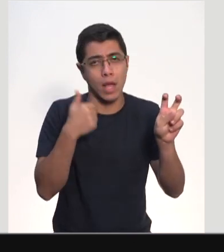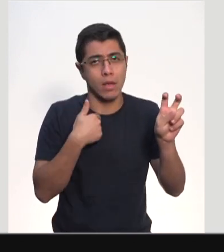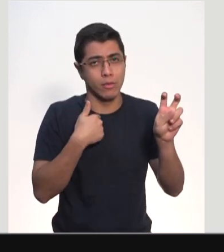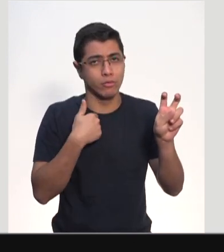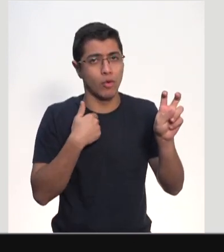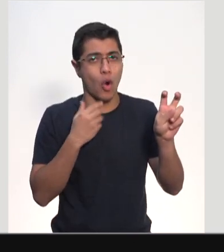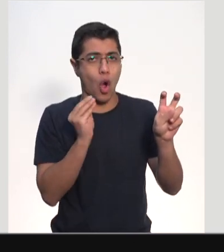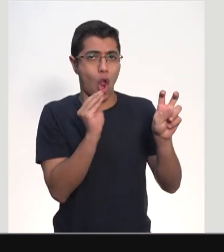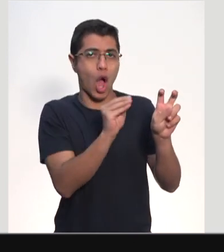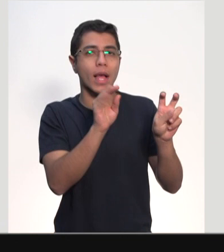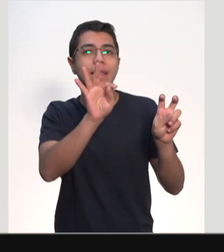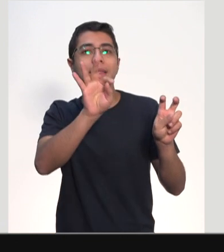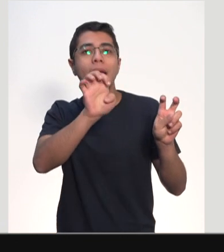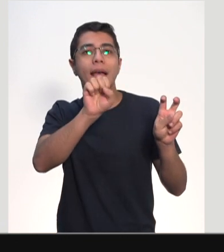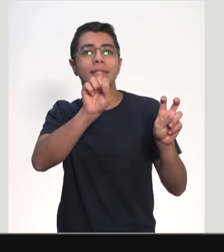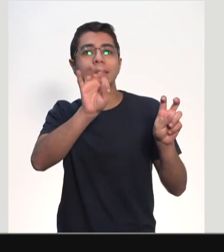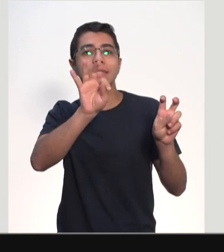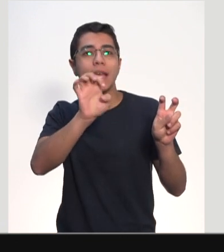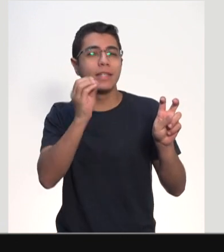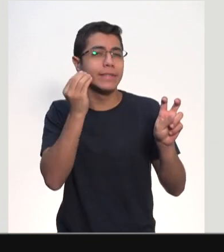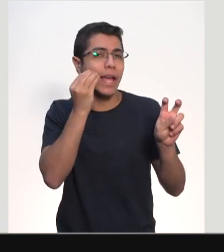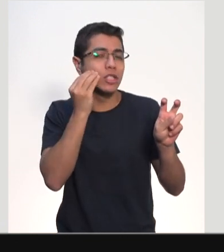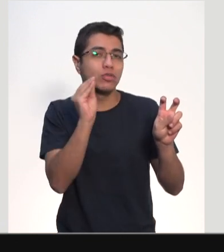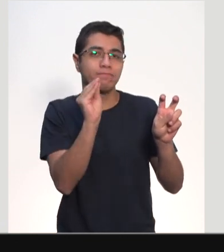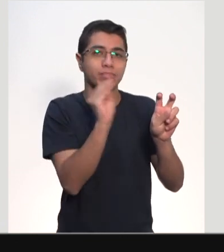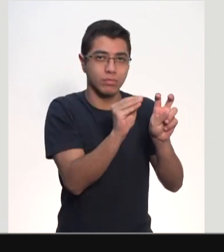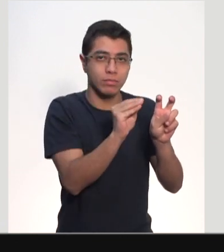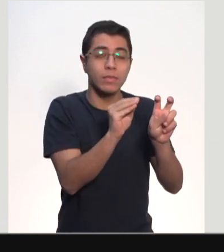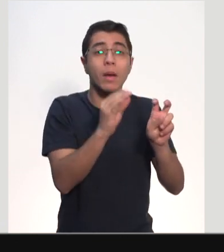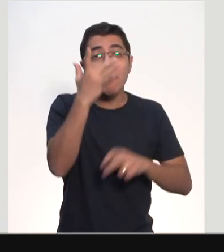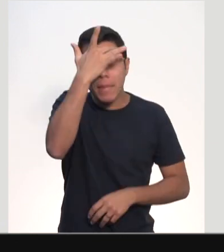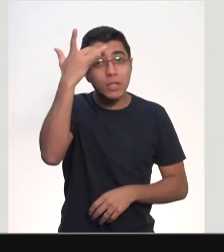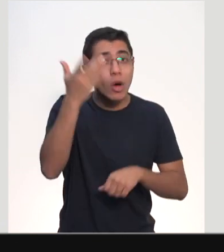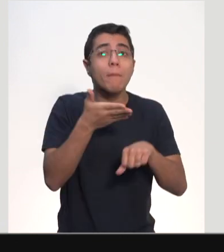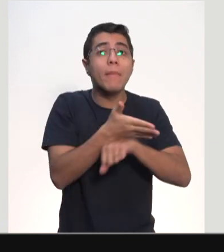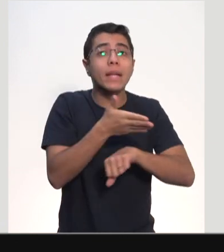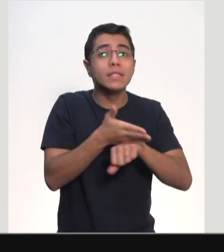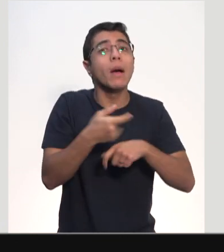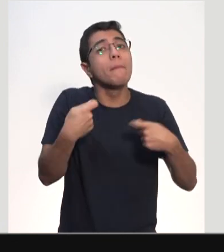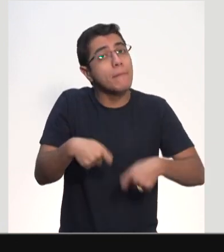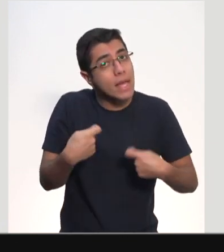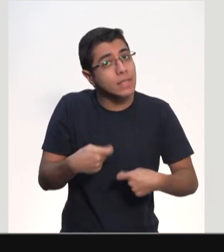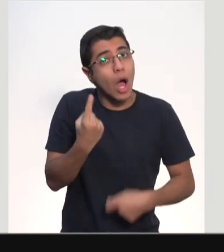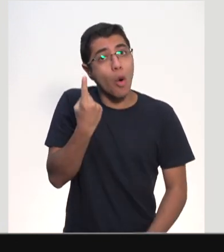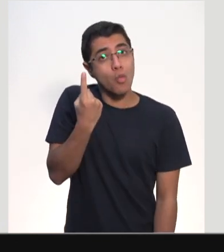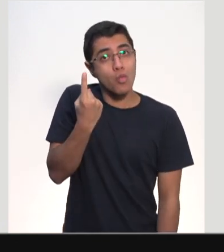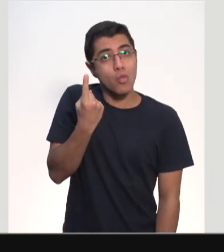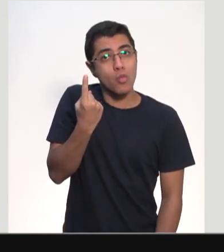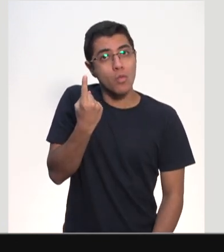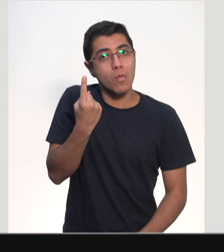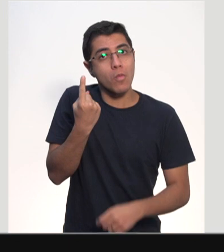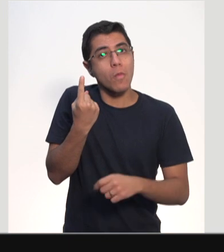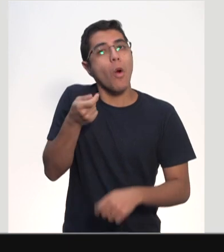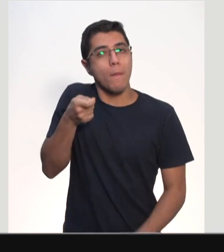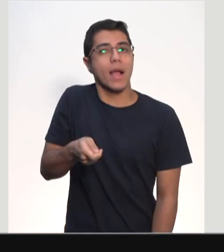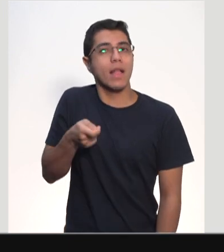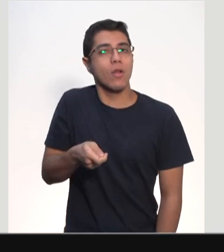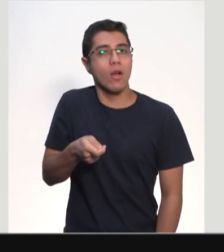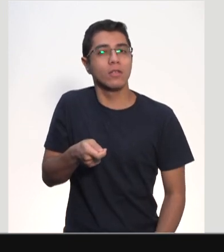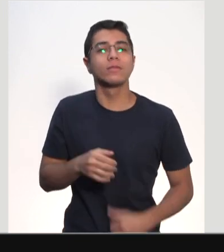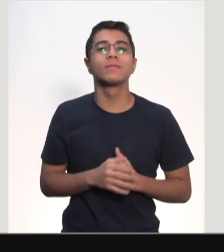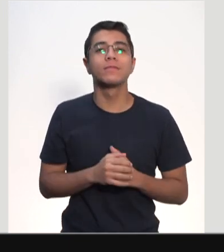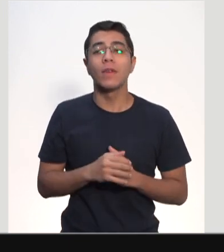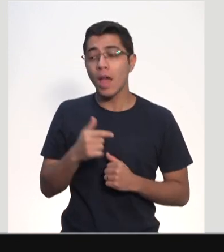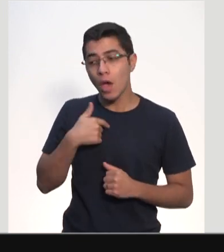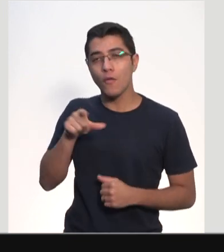É obrigatório ter pelo menos uma pessoa como participante. Vou adicionar o Guilherme. Vou colocar a